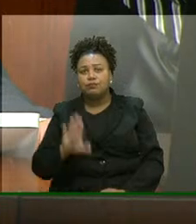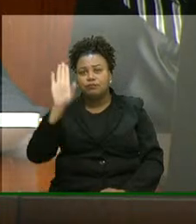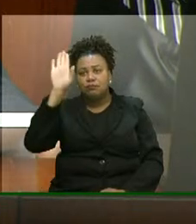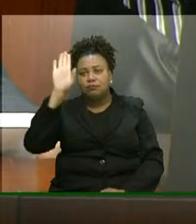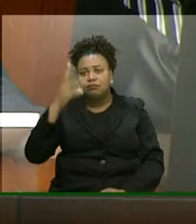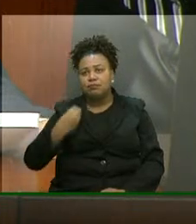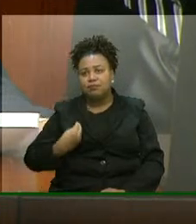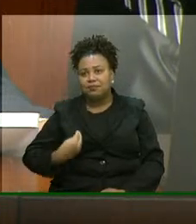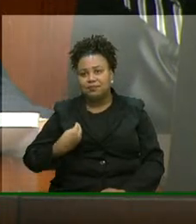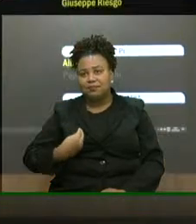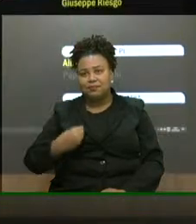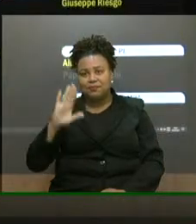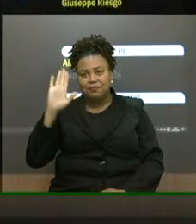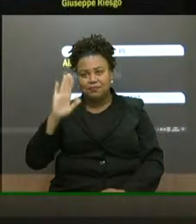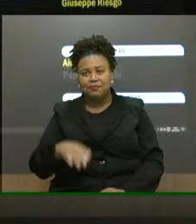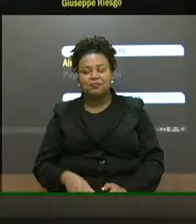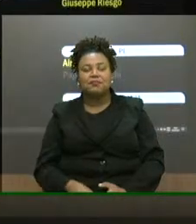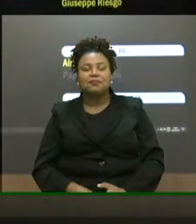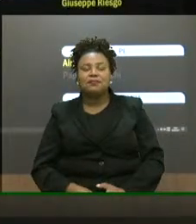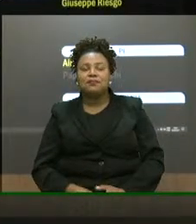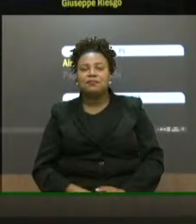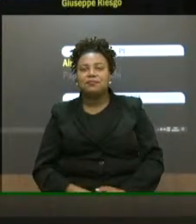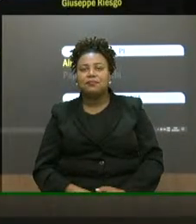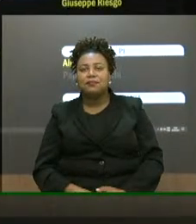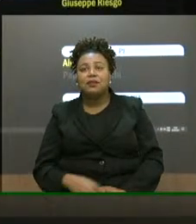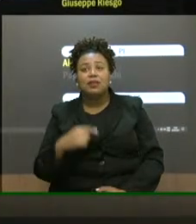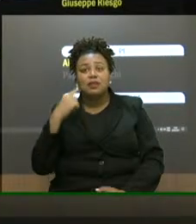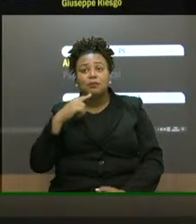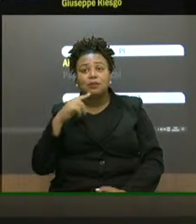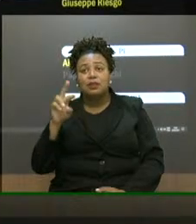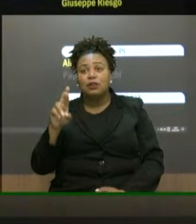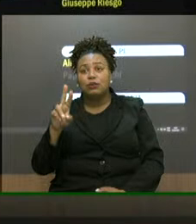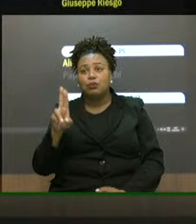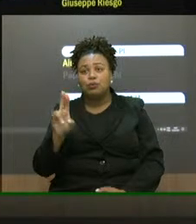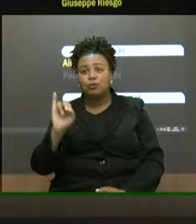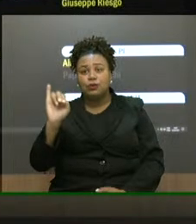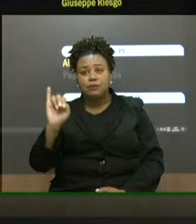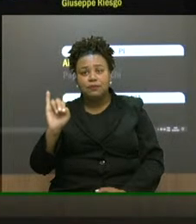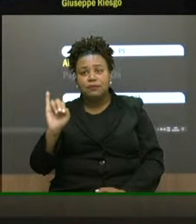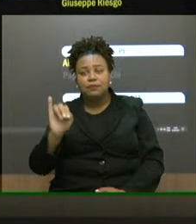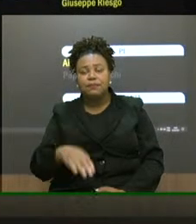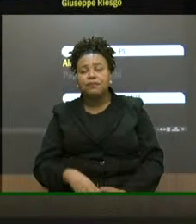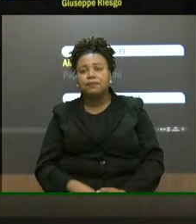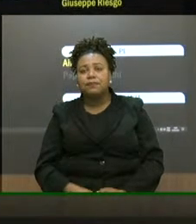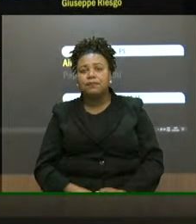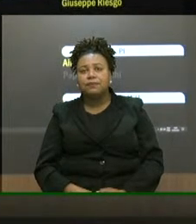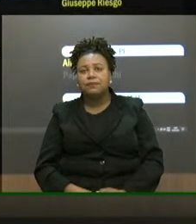Capitão Macedo, presente, presidente. Ok. Rui Irigaray.